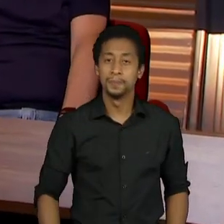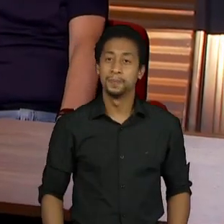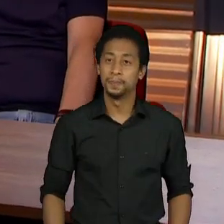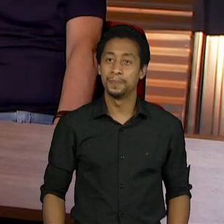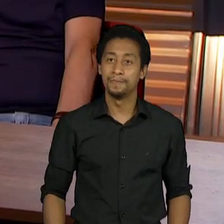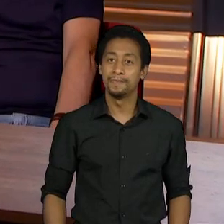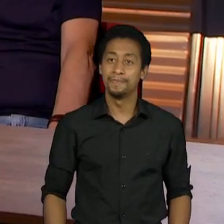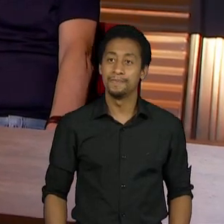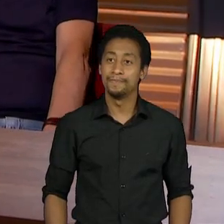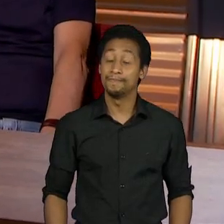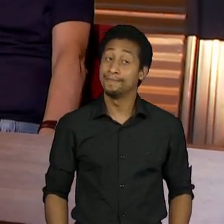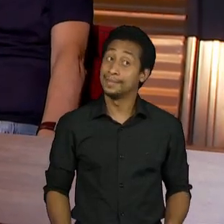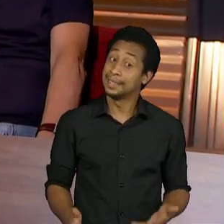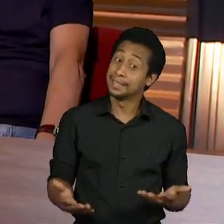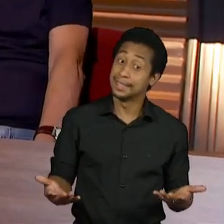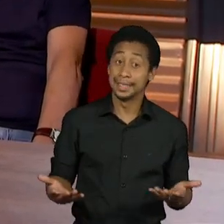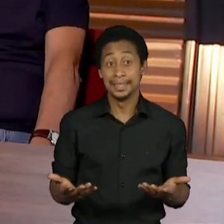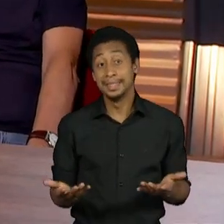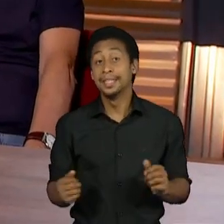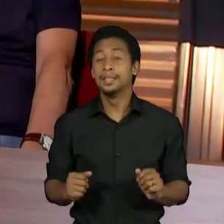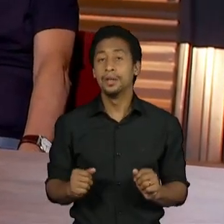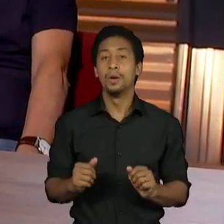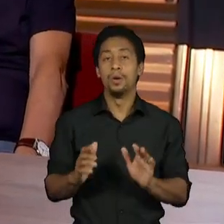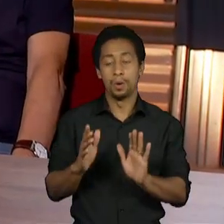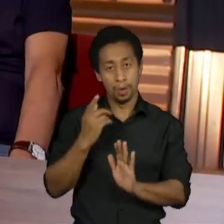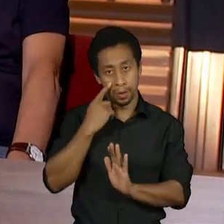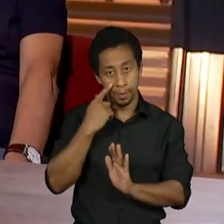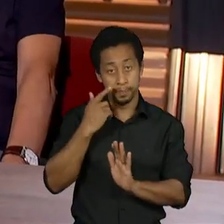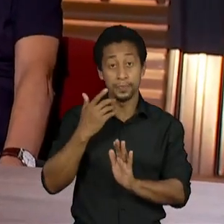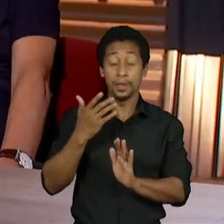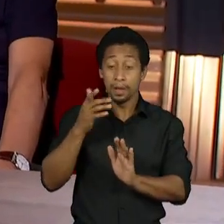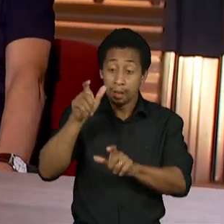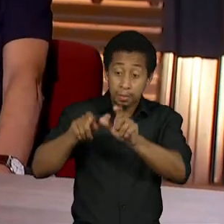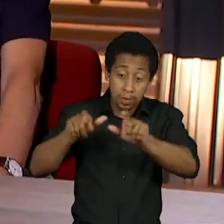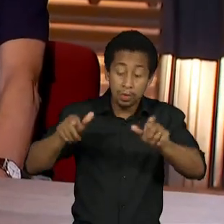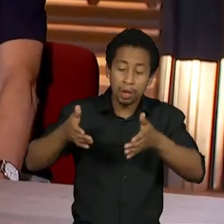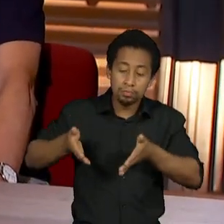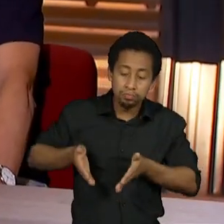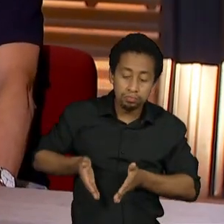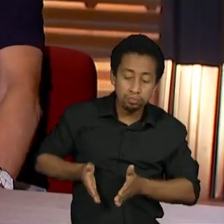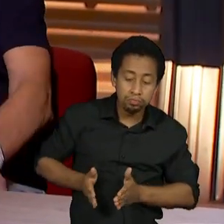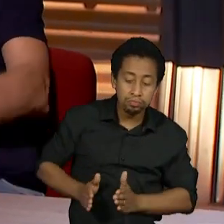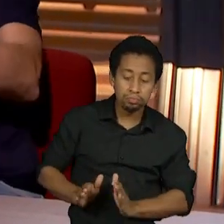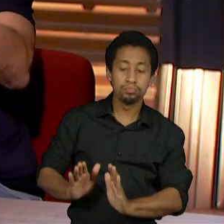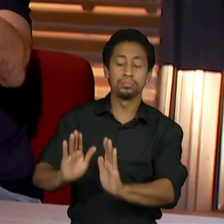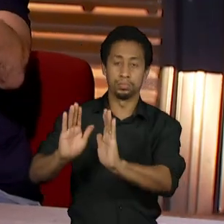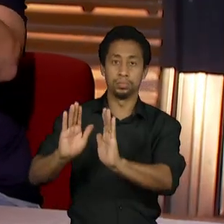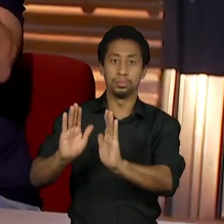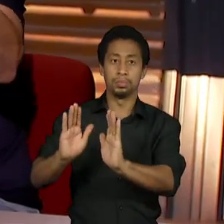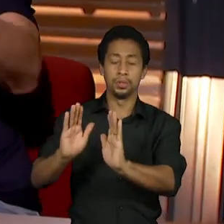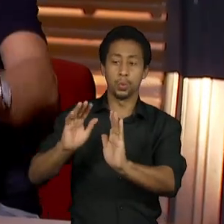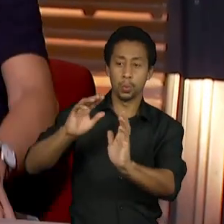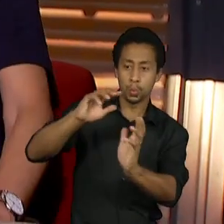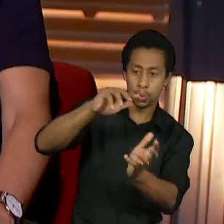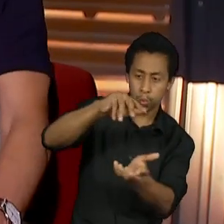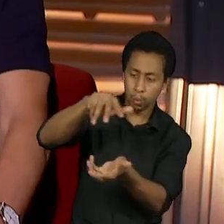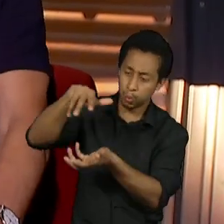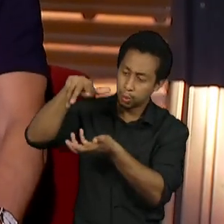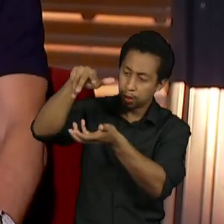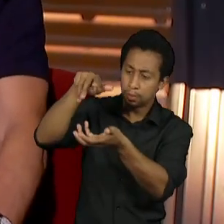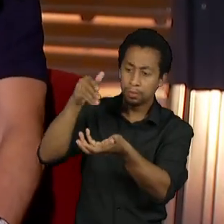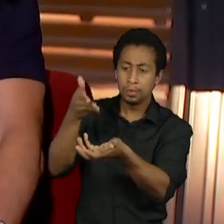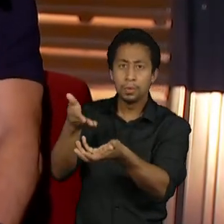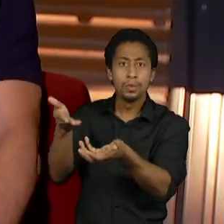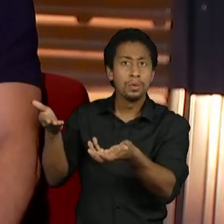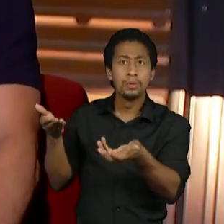Eu acho que quem nasce num mundo em que você já